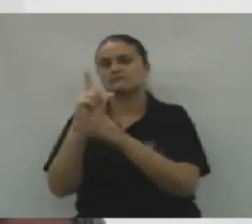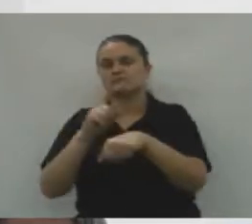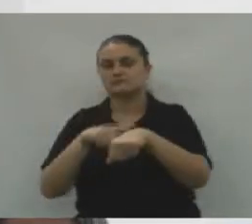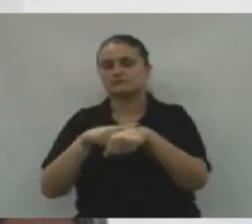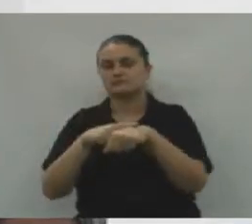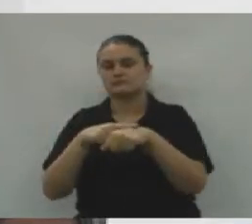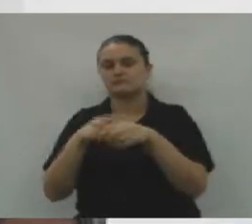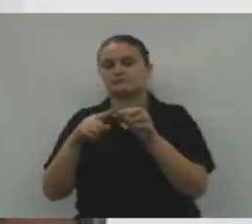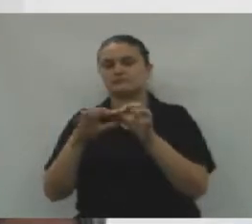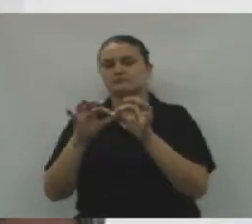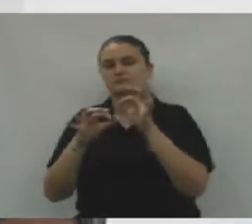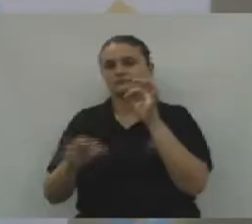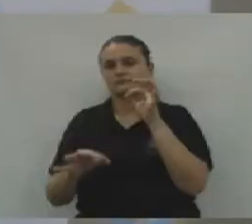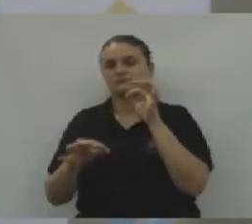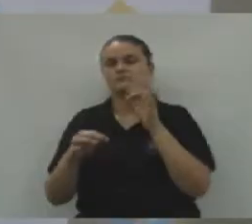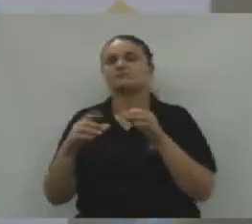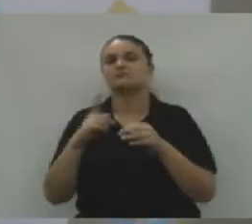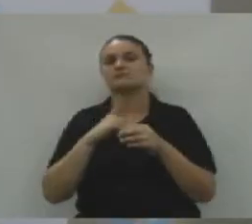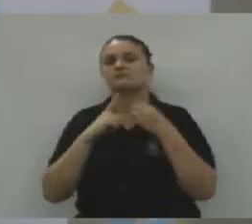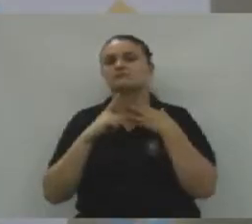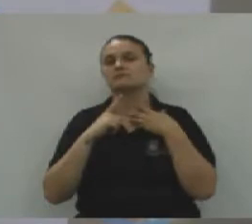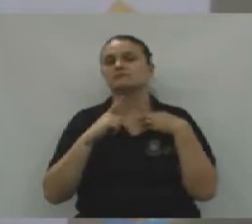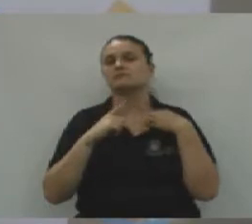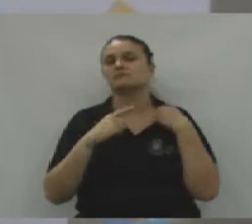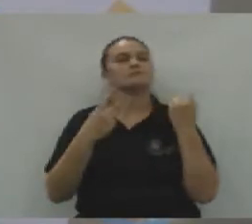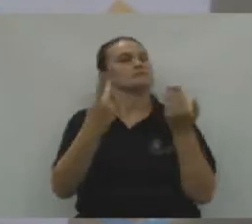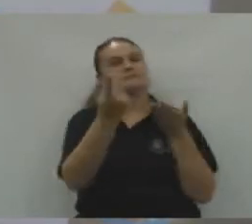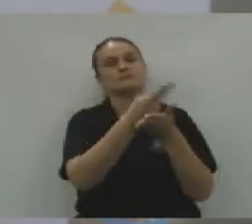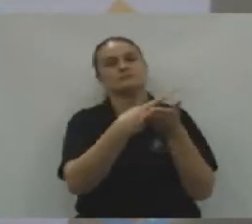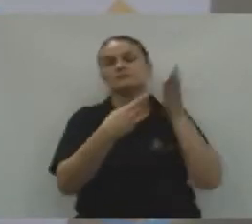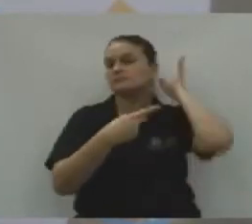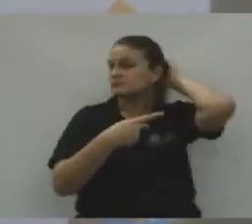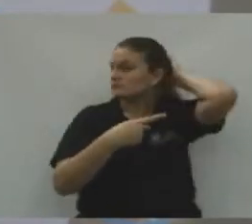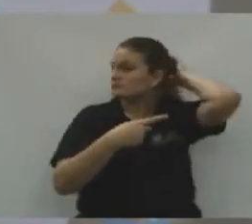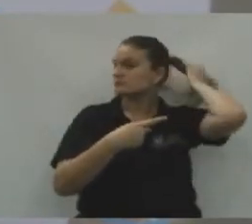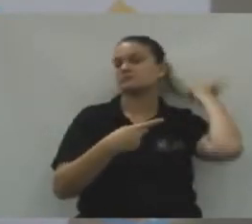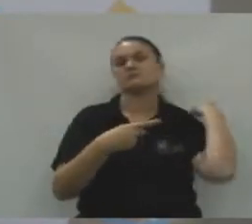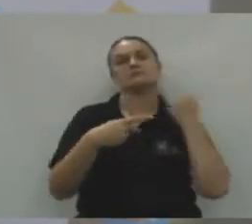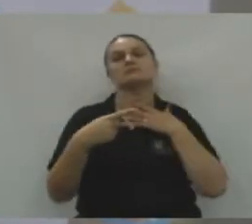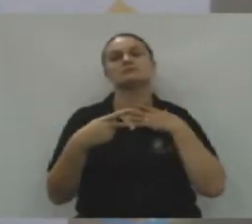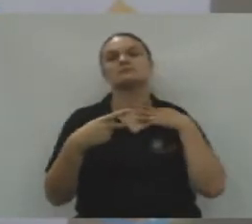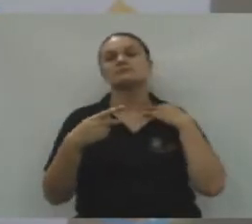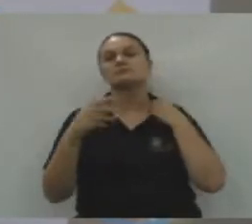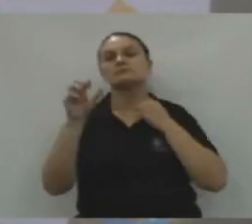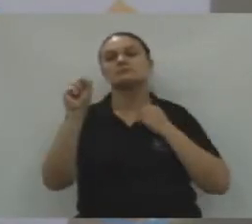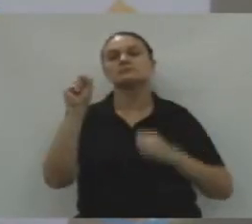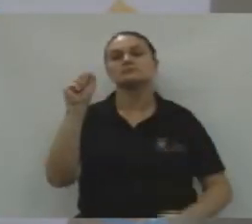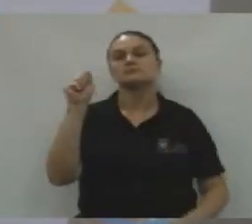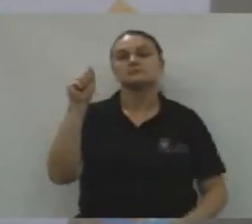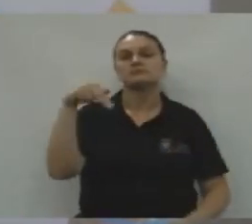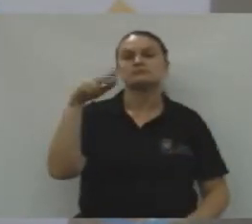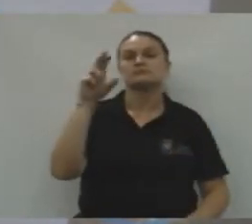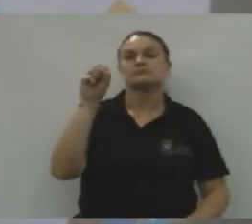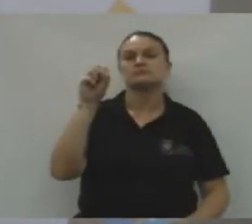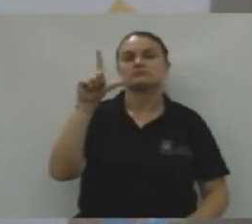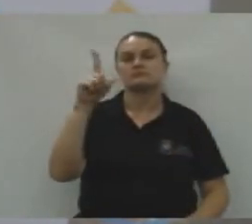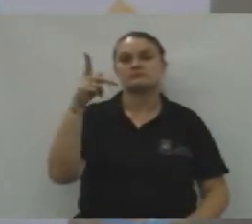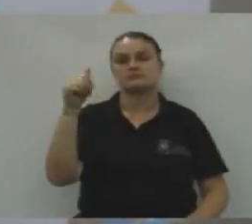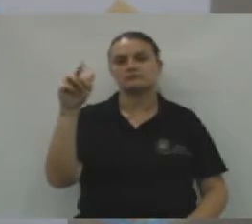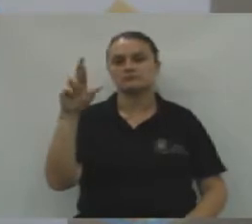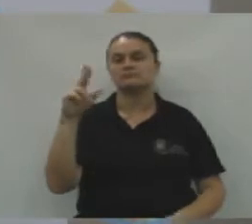estourou. Colocamos ali a logomarca Dansulpar, por causa que não é só o